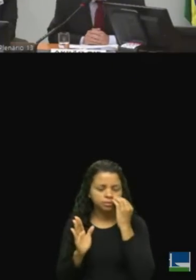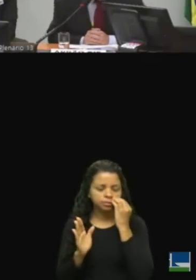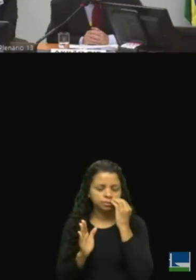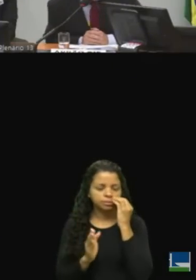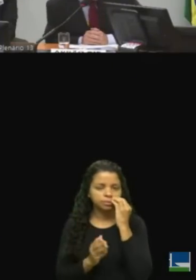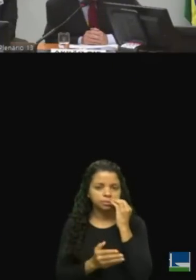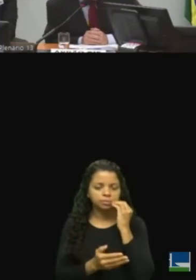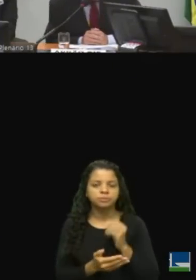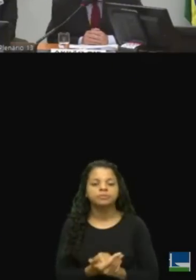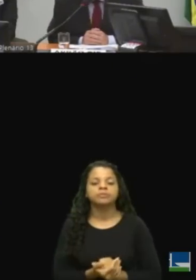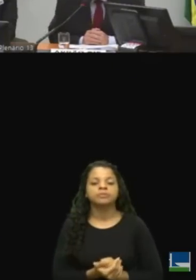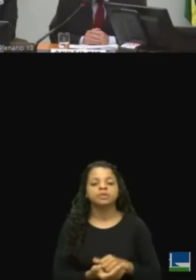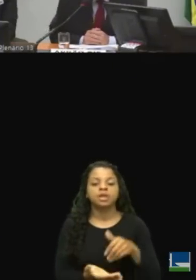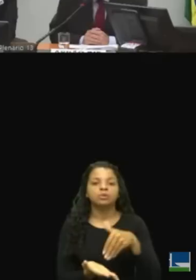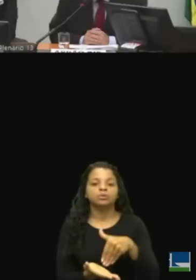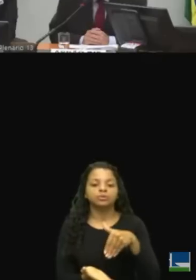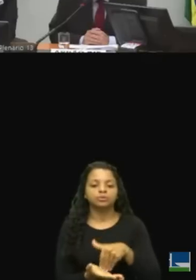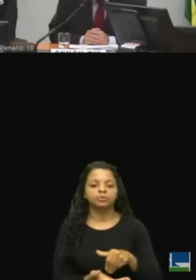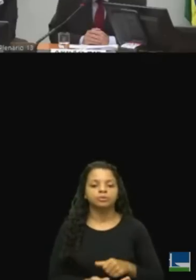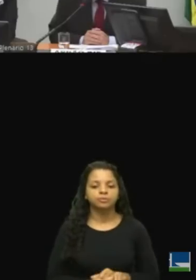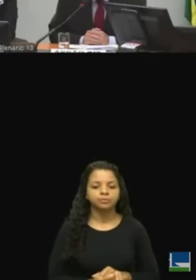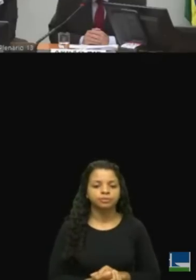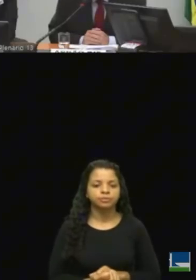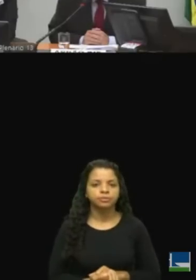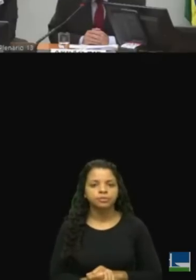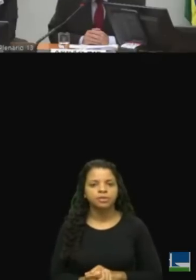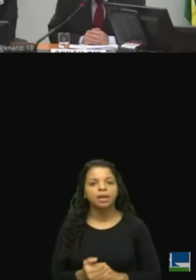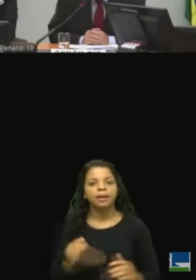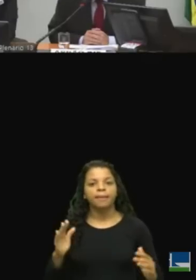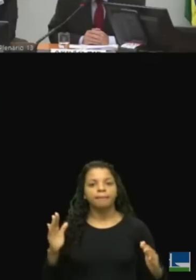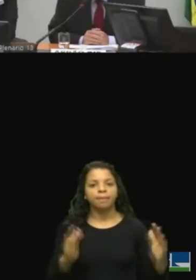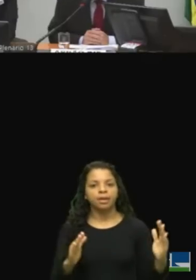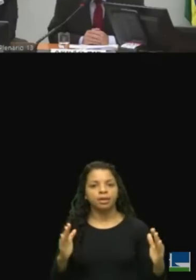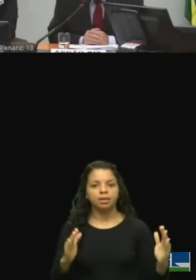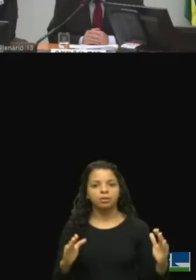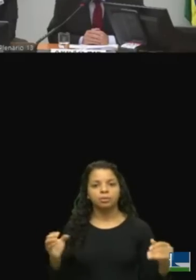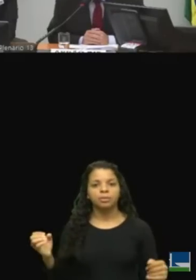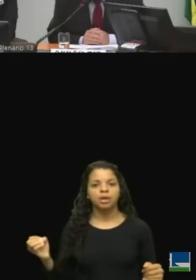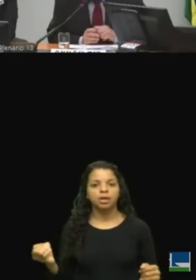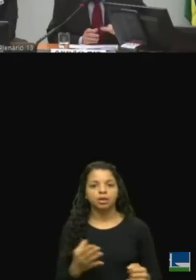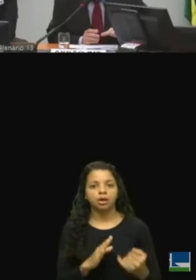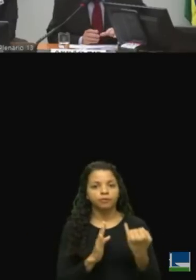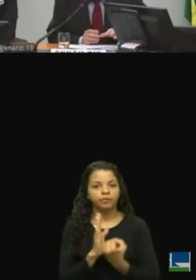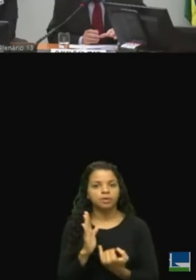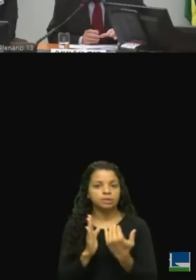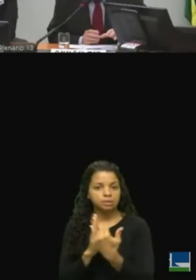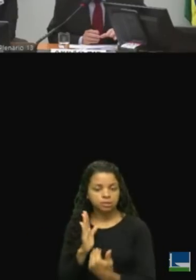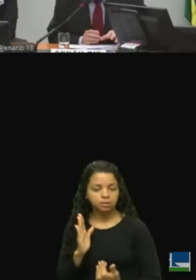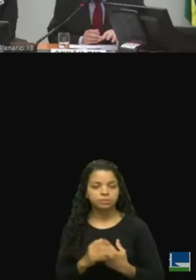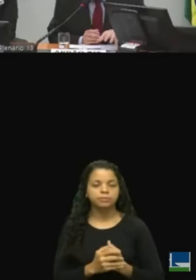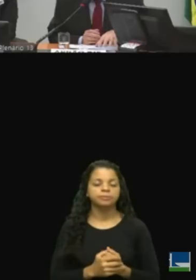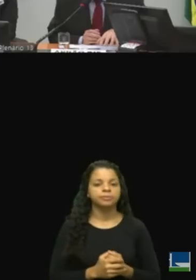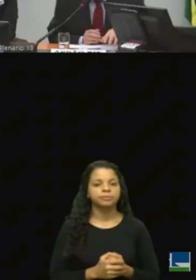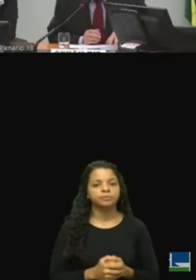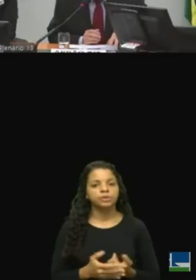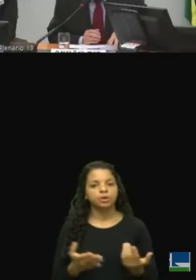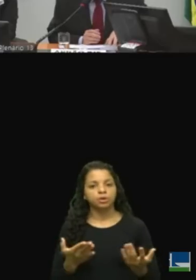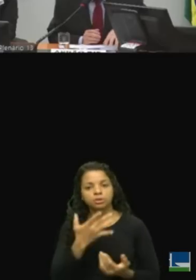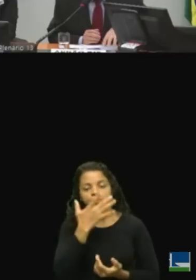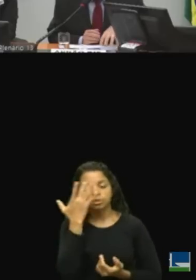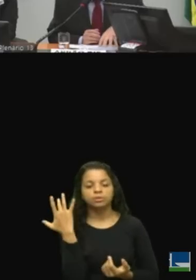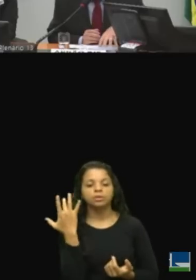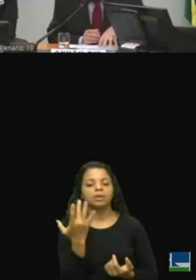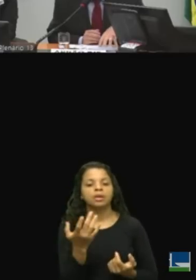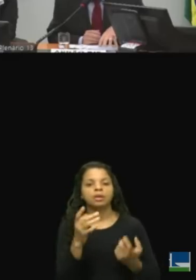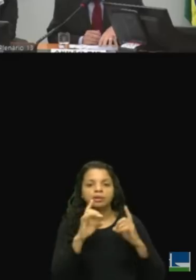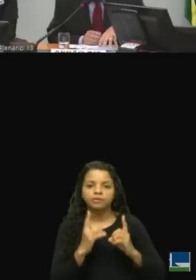último item, para não avançar do meu tempo, que é a questão do período para nova isenção. Hoje a pessoa com deficiência compra o veículo e fica 3